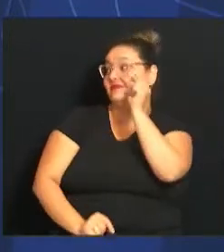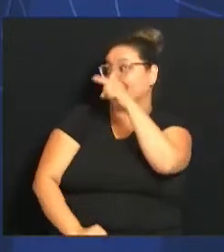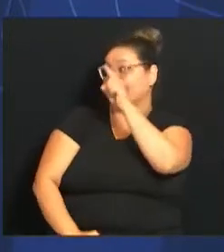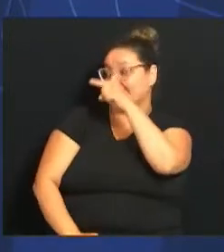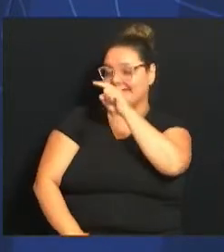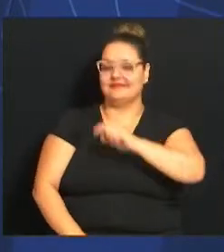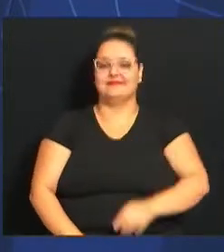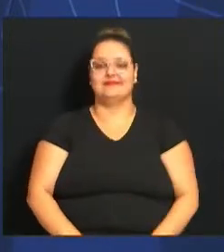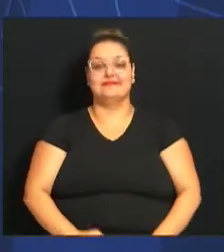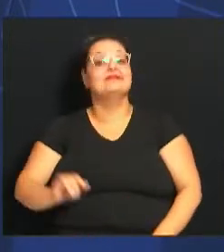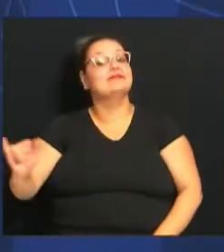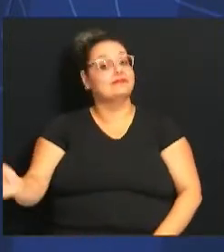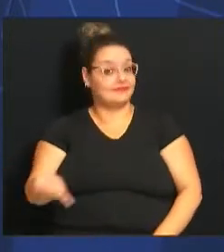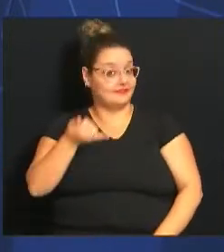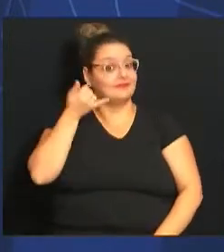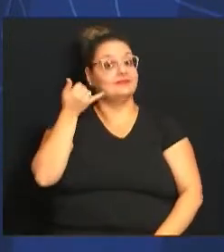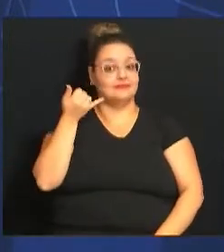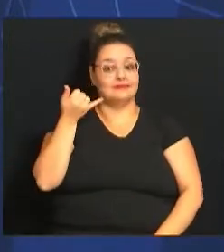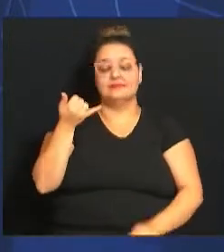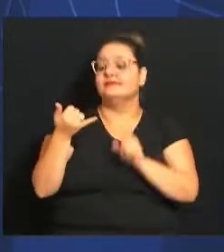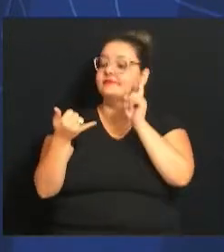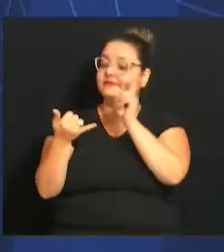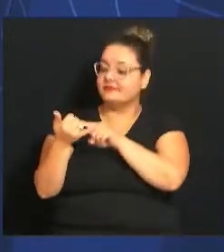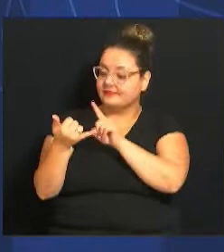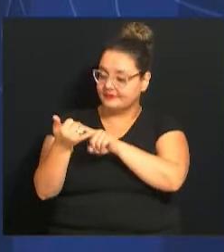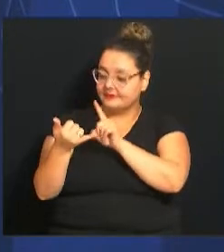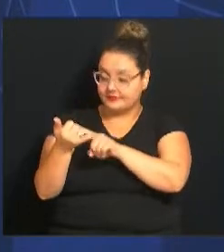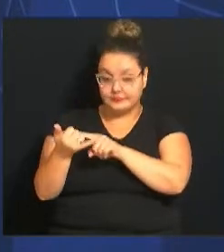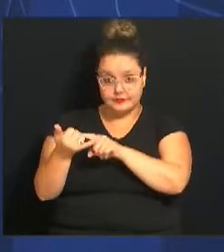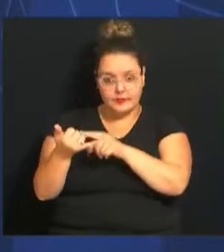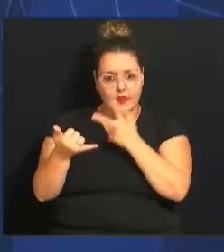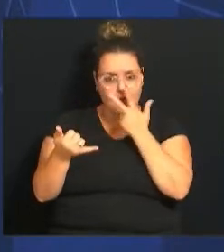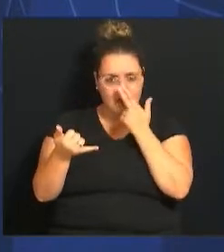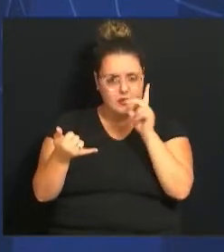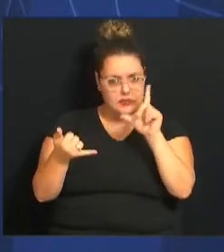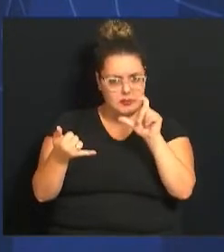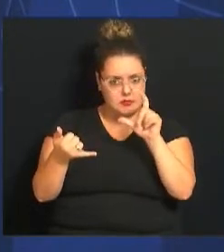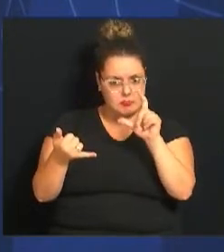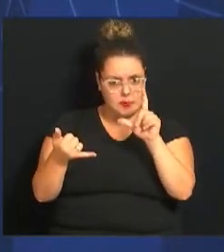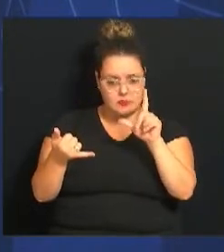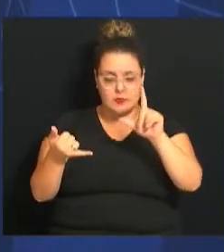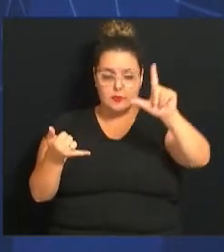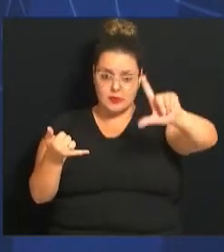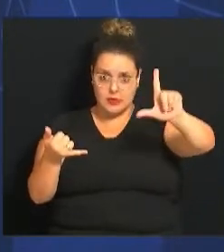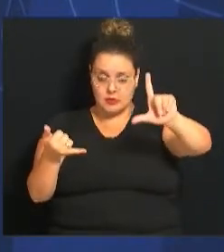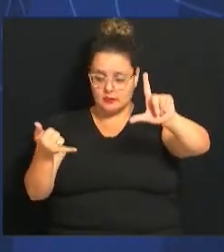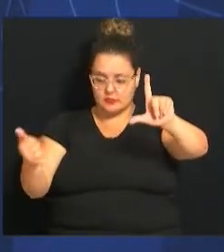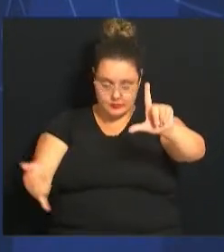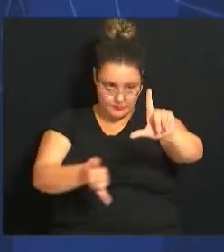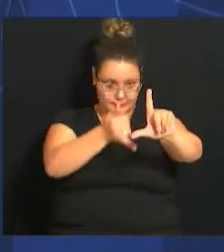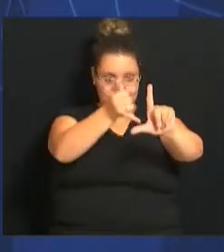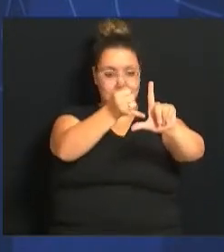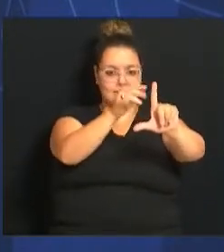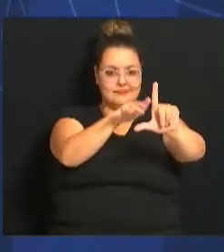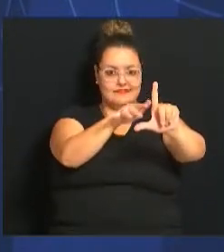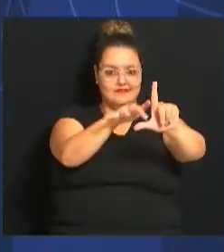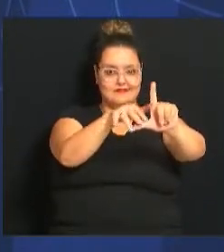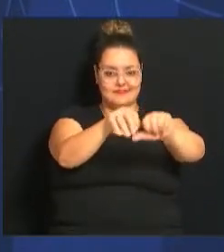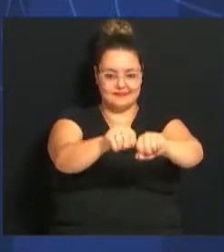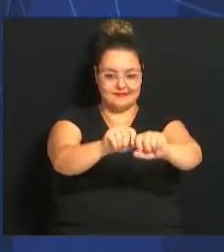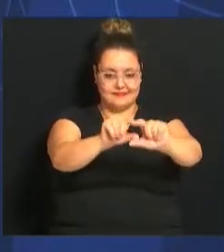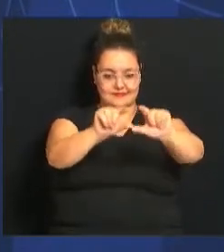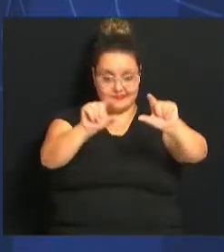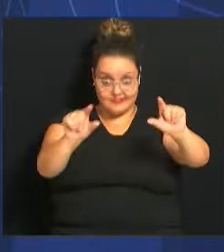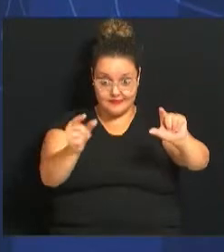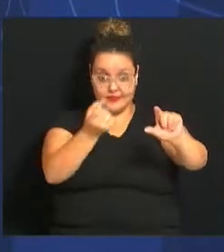Pegue o seu celular, abre a câmera como se fosse tirar uma foto, só que você aponta para este QR Code. Já vai aparecer aí na tela